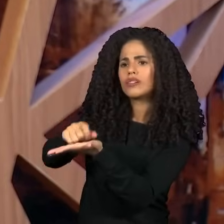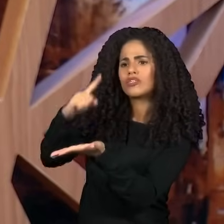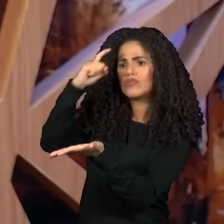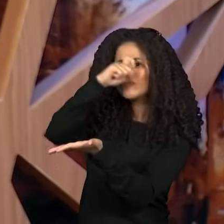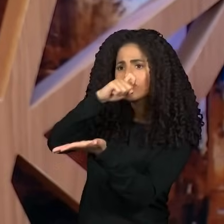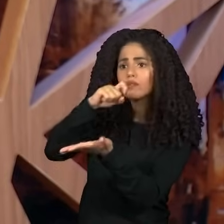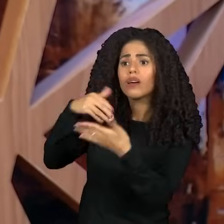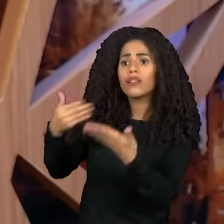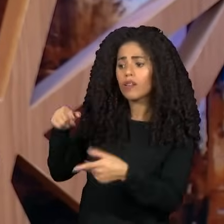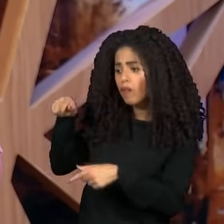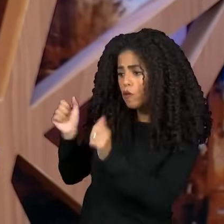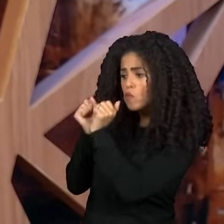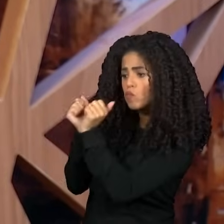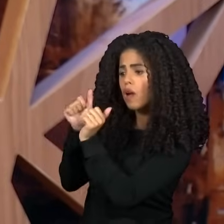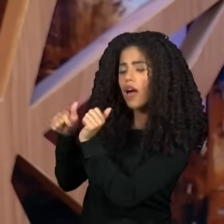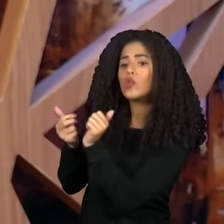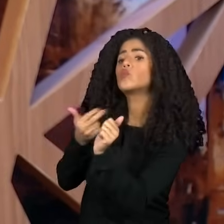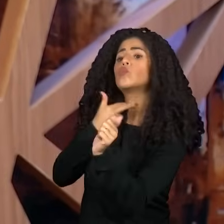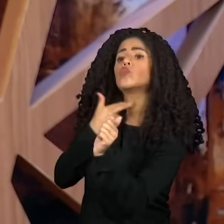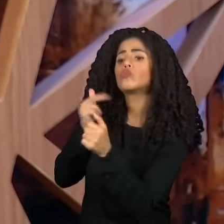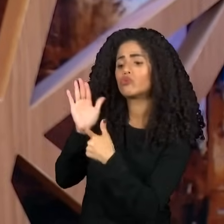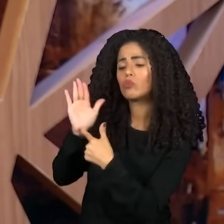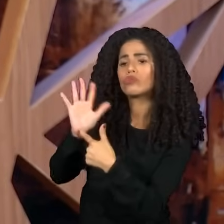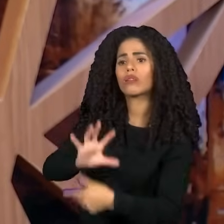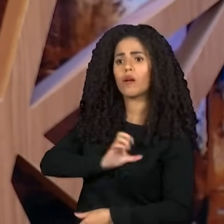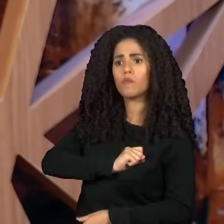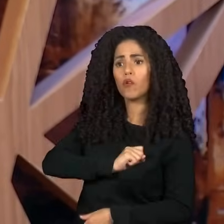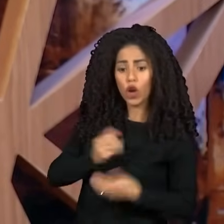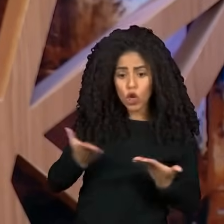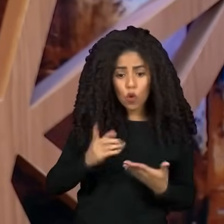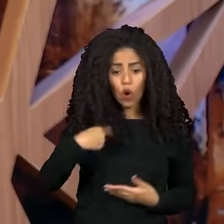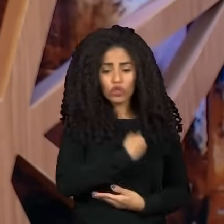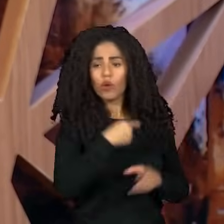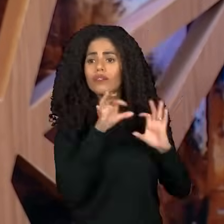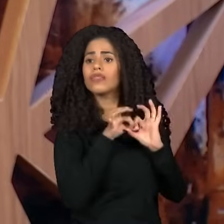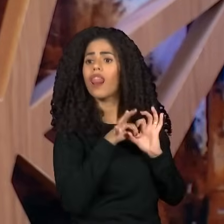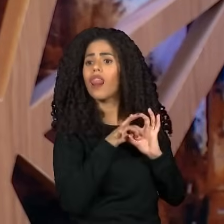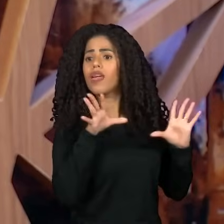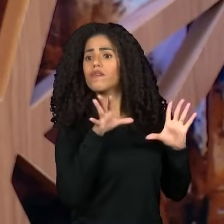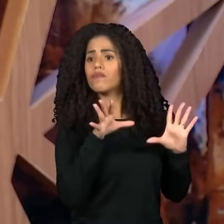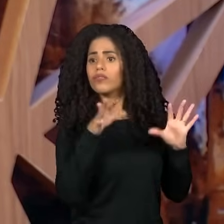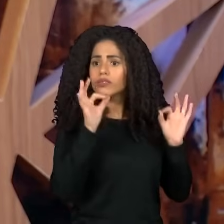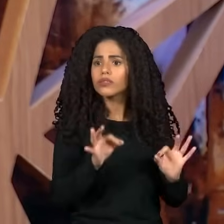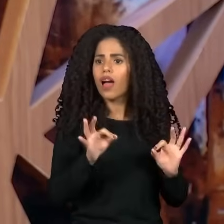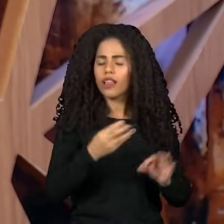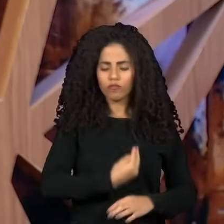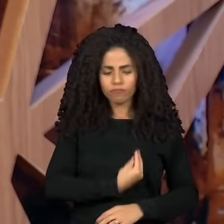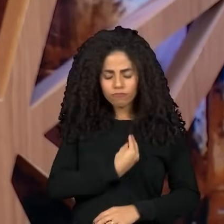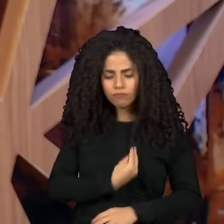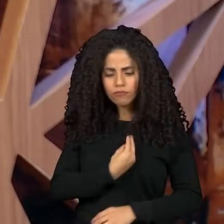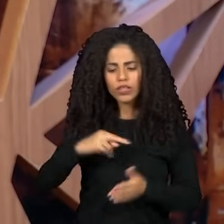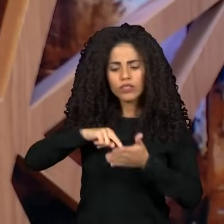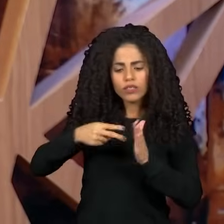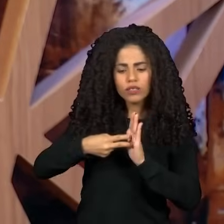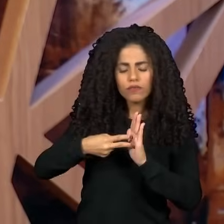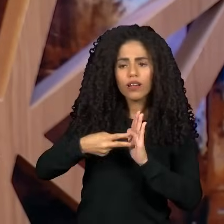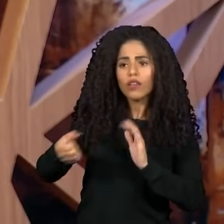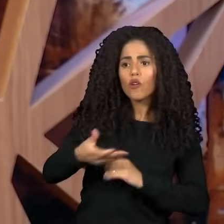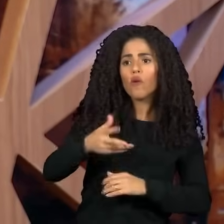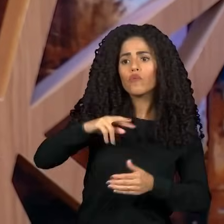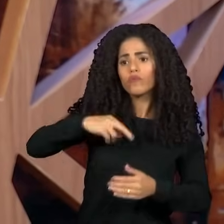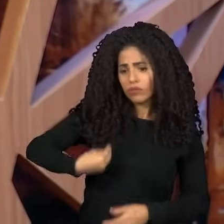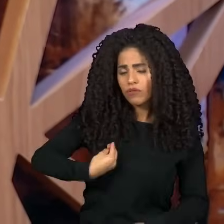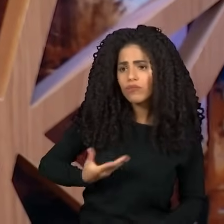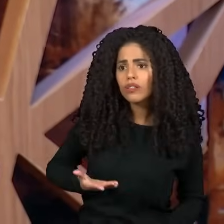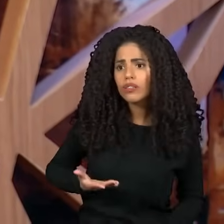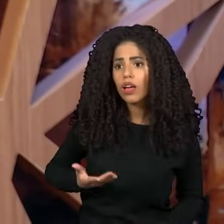o amor é a nossa fonte de cura. Nós amamos porque amar nos permite existir, reexistir e também nos conectar